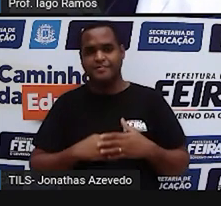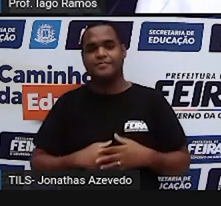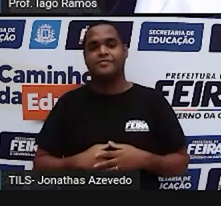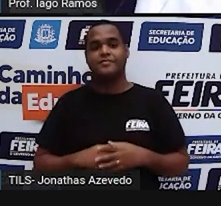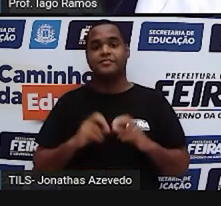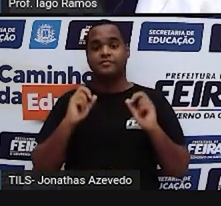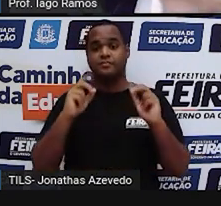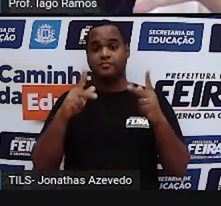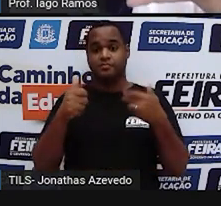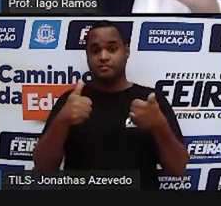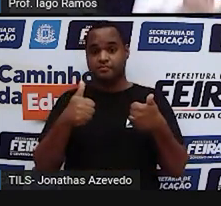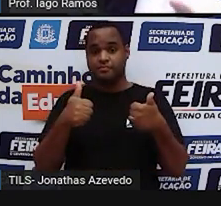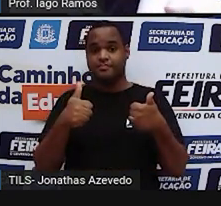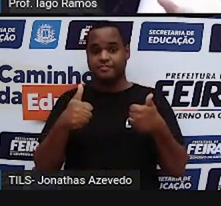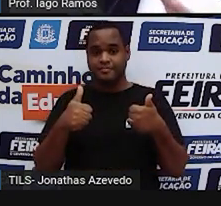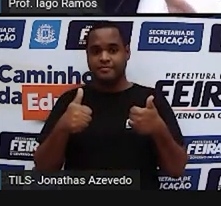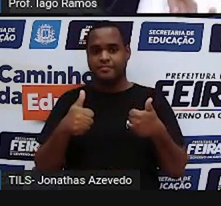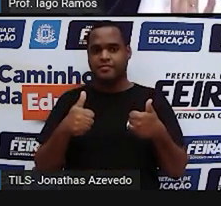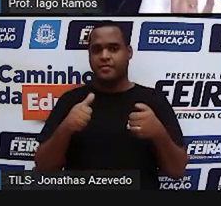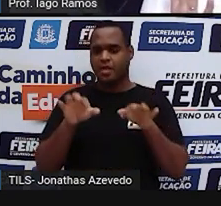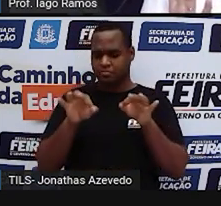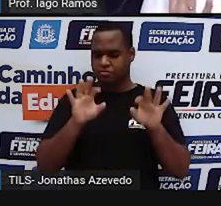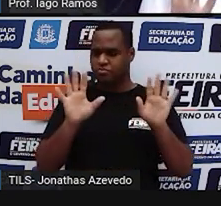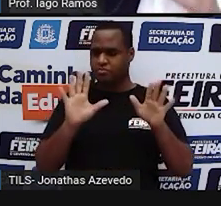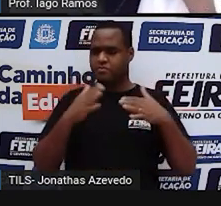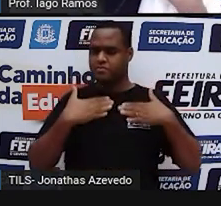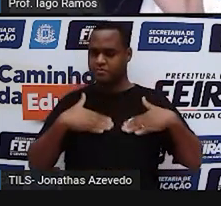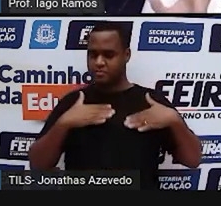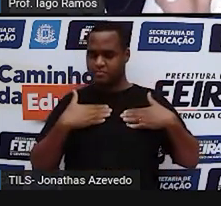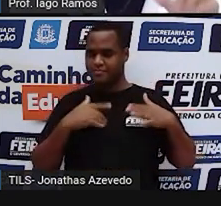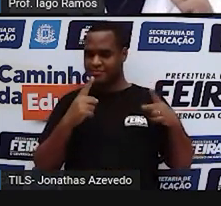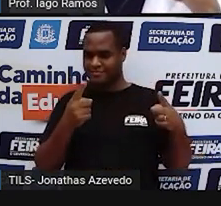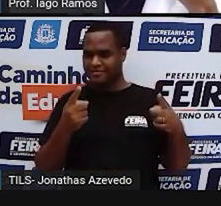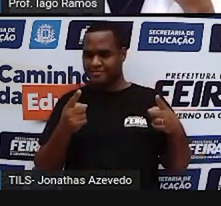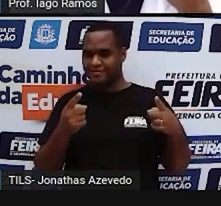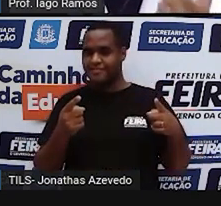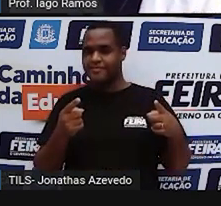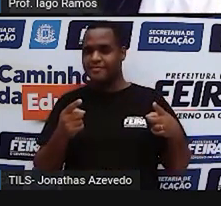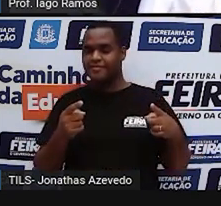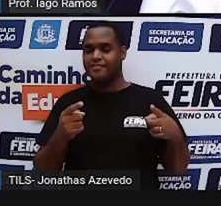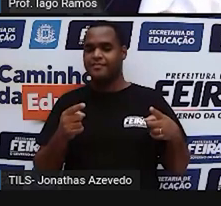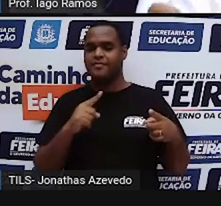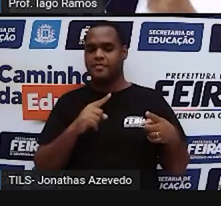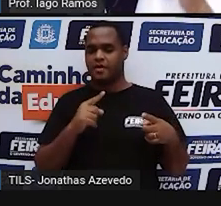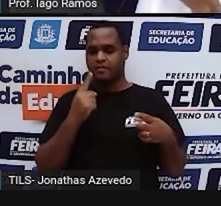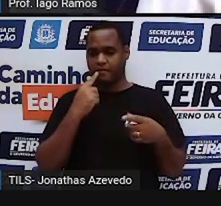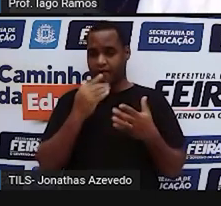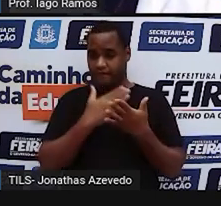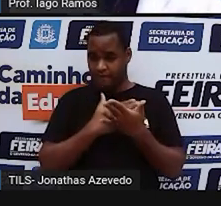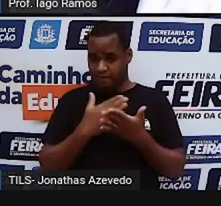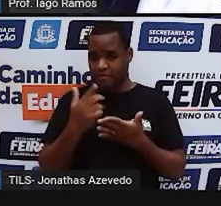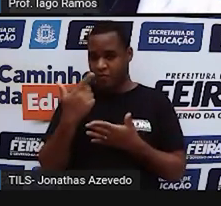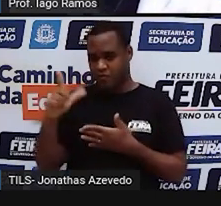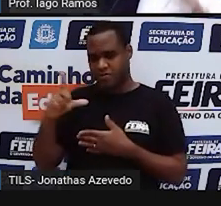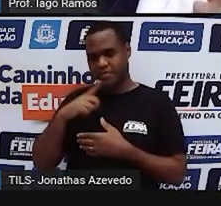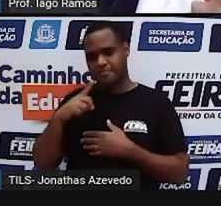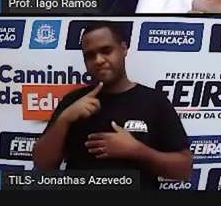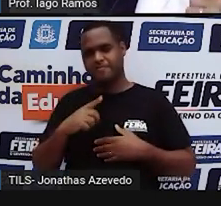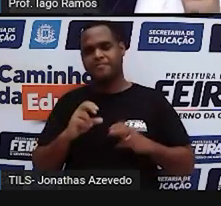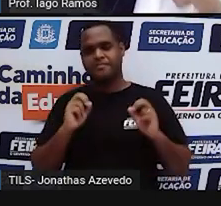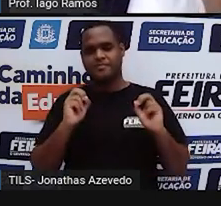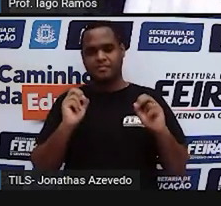Ah beleza depois não faça mais nada até eu da a ordem do outro passo